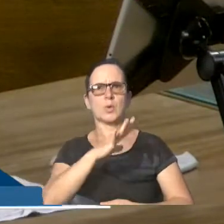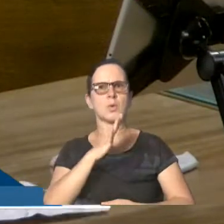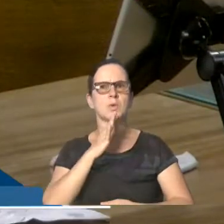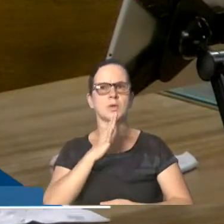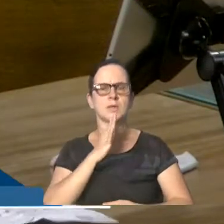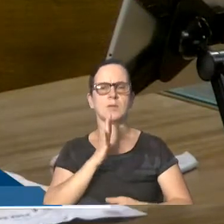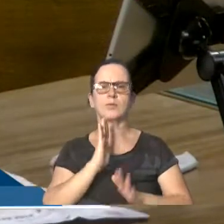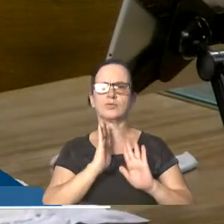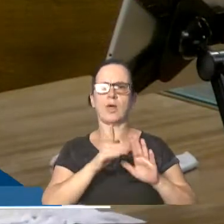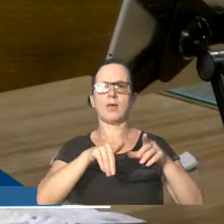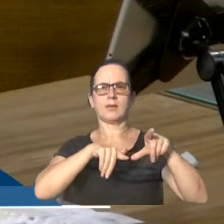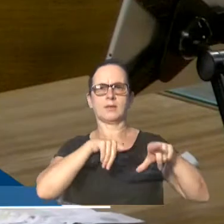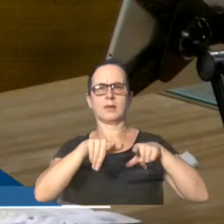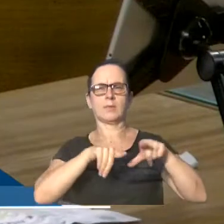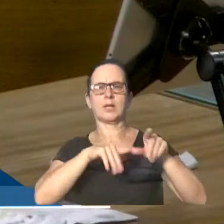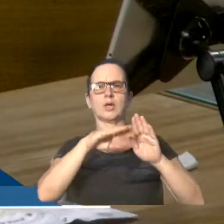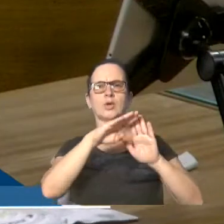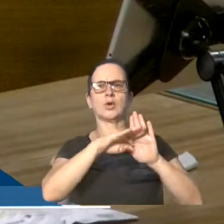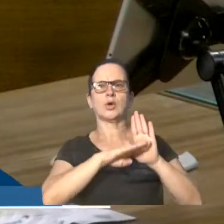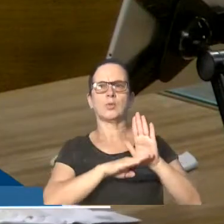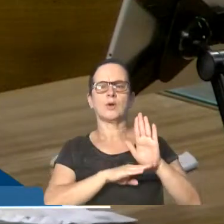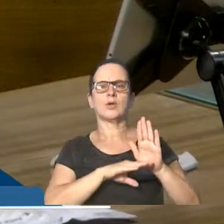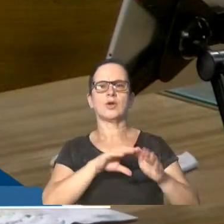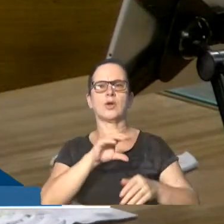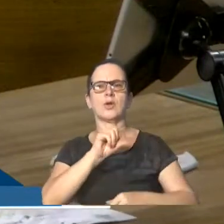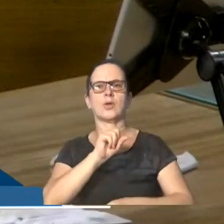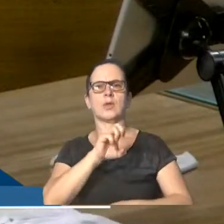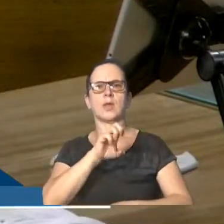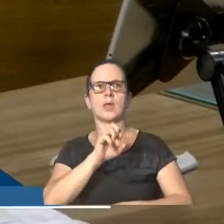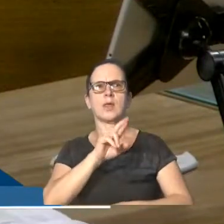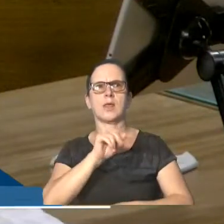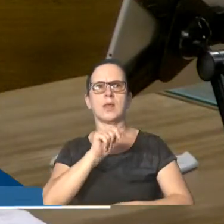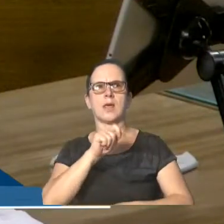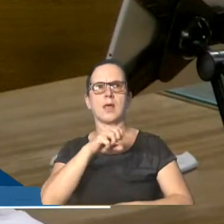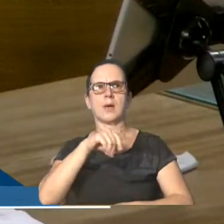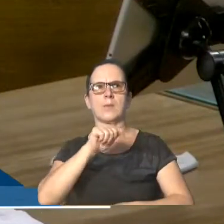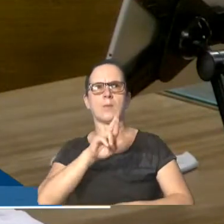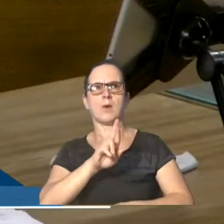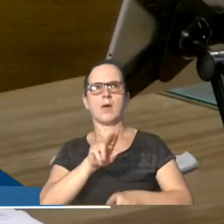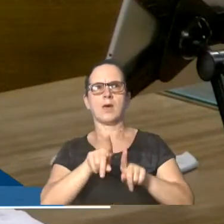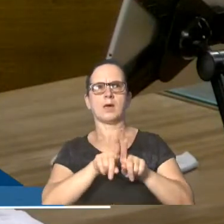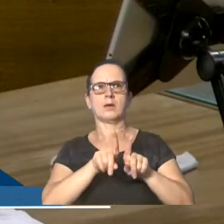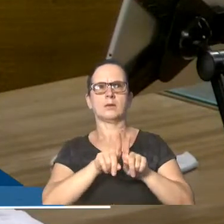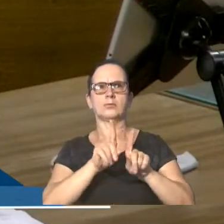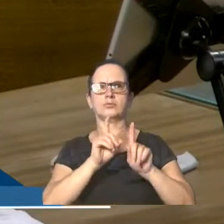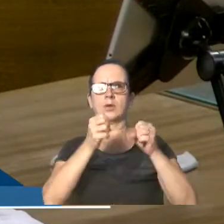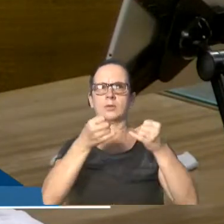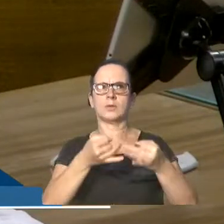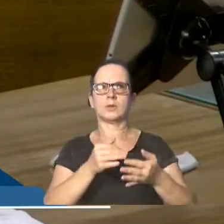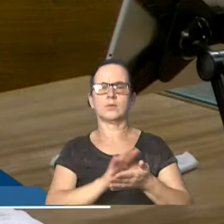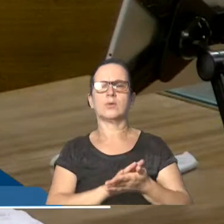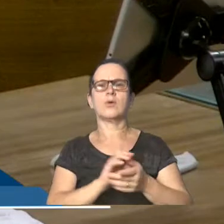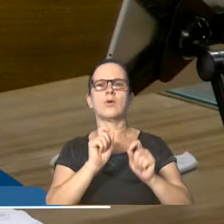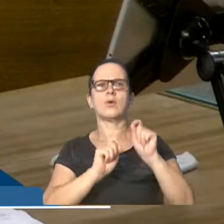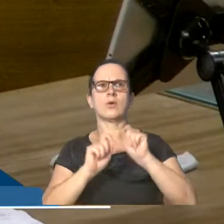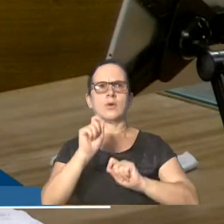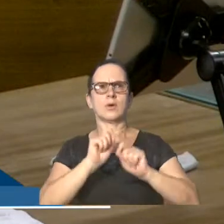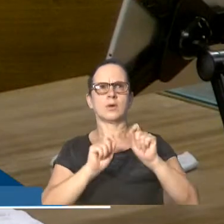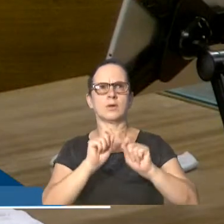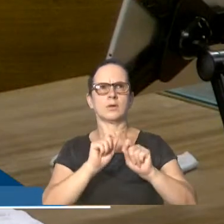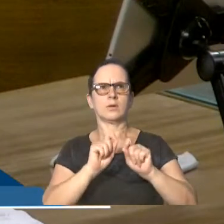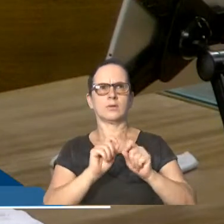gente trabalhamos naquele projeto chamado Projeto Serra do Mar, como foi dito aqui hoje pelo vereador. O que, que a gente deixa aqui uma fala